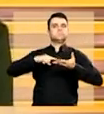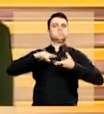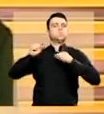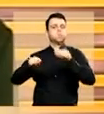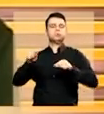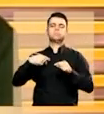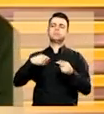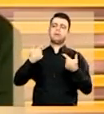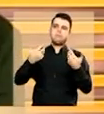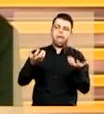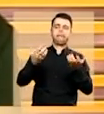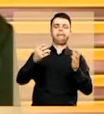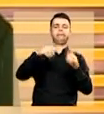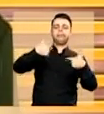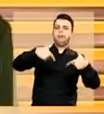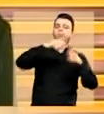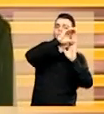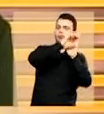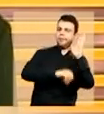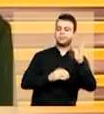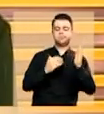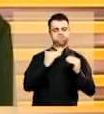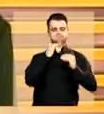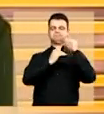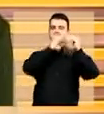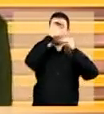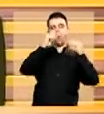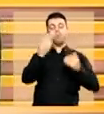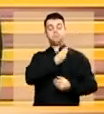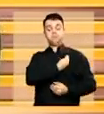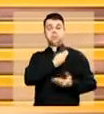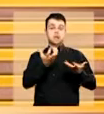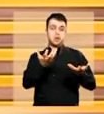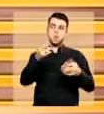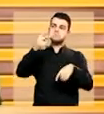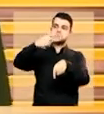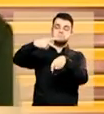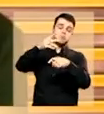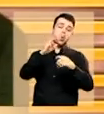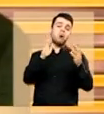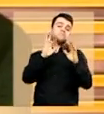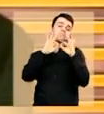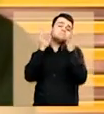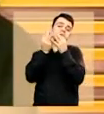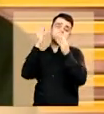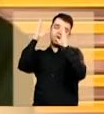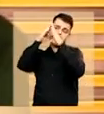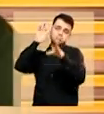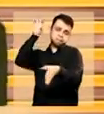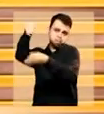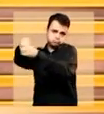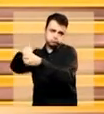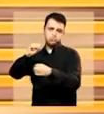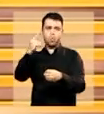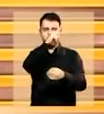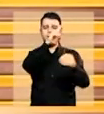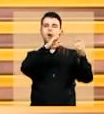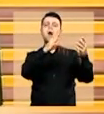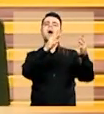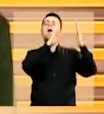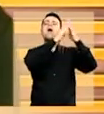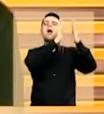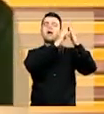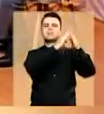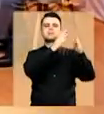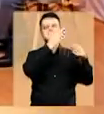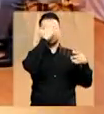se é para vida, se ela tem um foco de gostar de morar numa casa de família, numa residência estudantil, se ela gosta de frio, né?